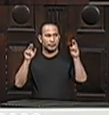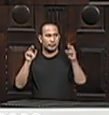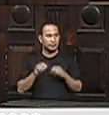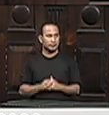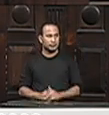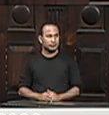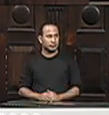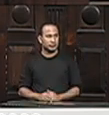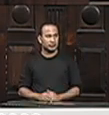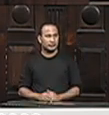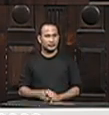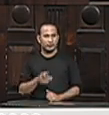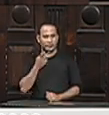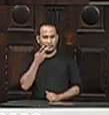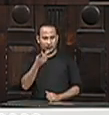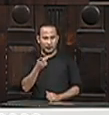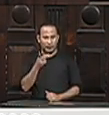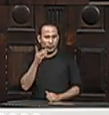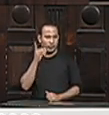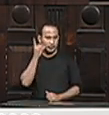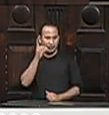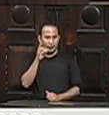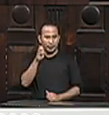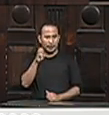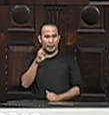gostaria de fazer, senhor presidente.